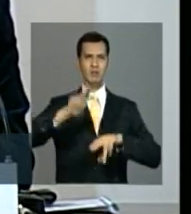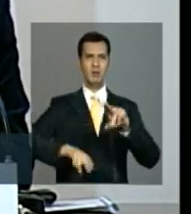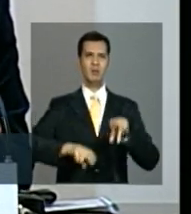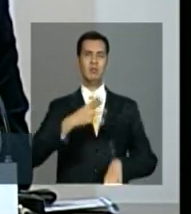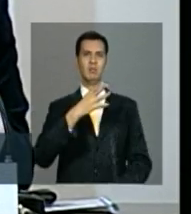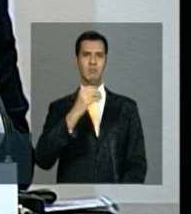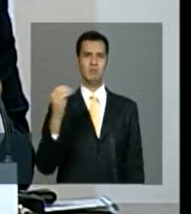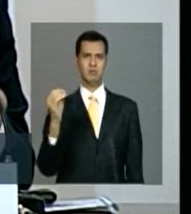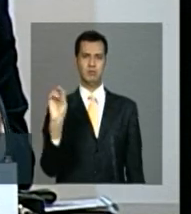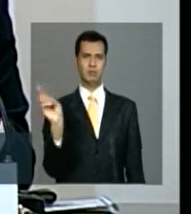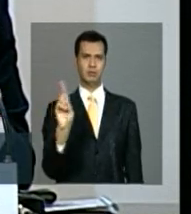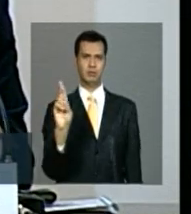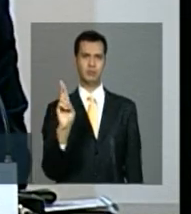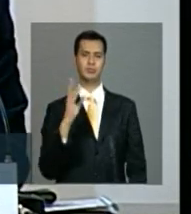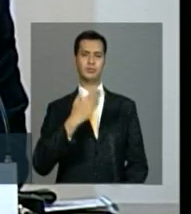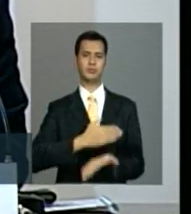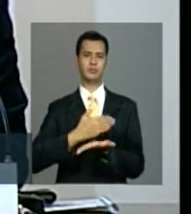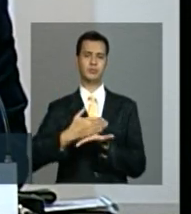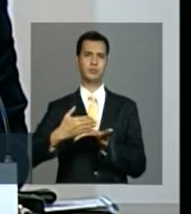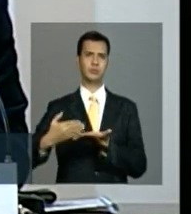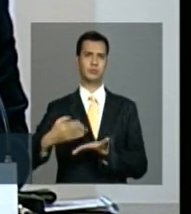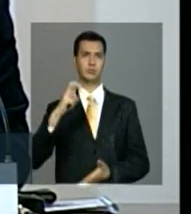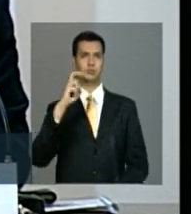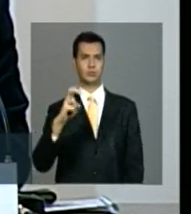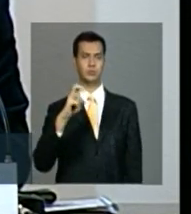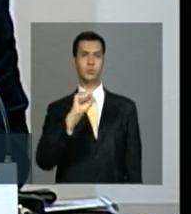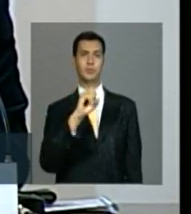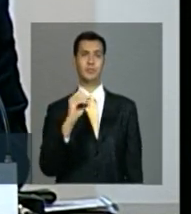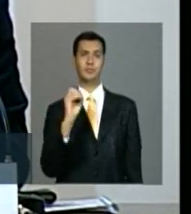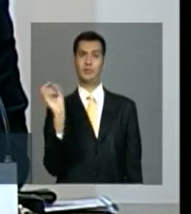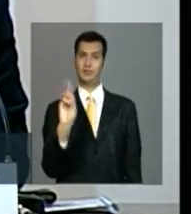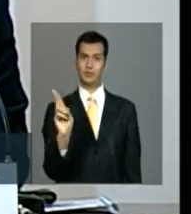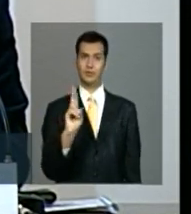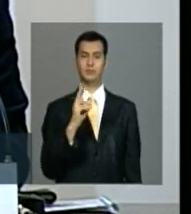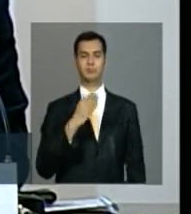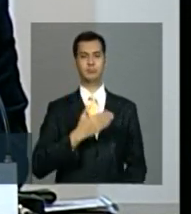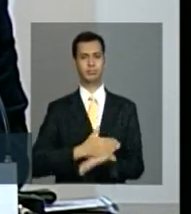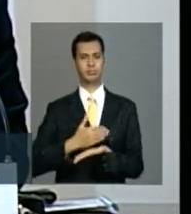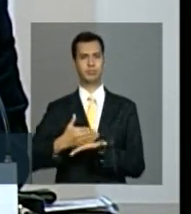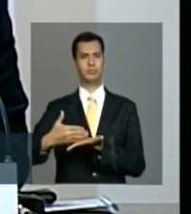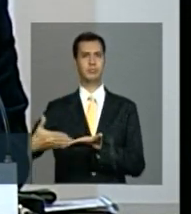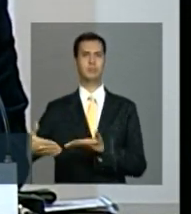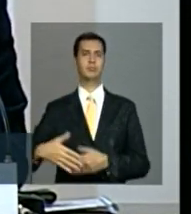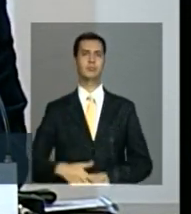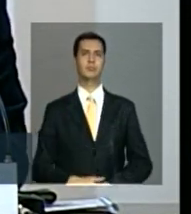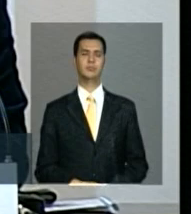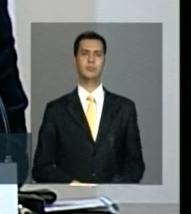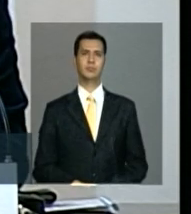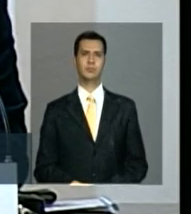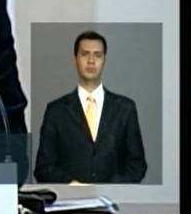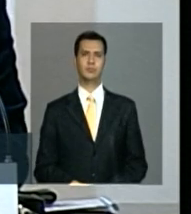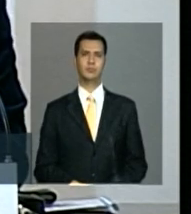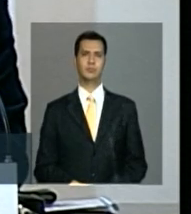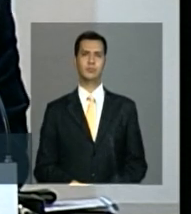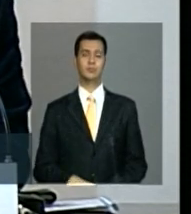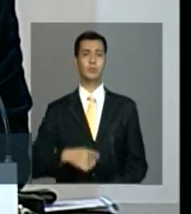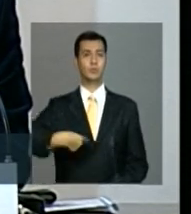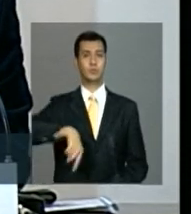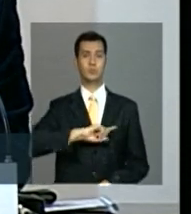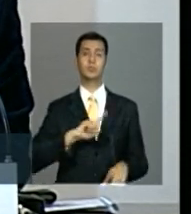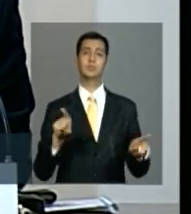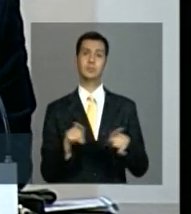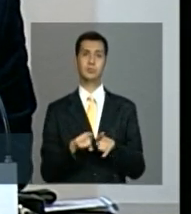400 em cinco parcelas de r$ 80 nós também estamos fazendo um grande esforço